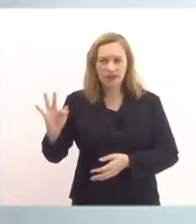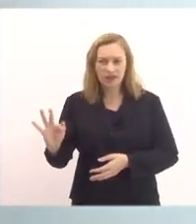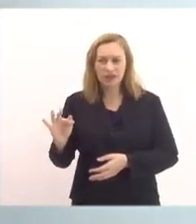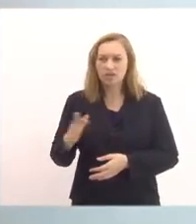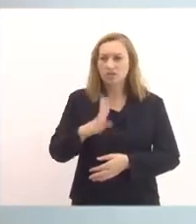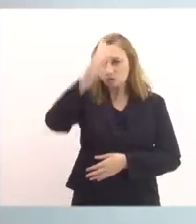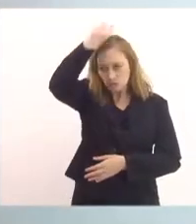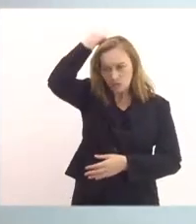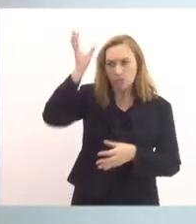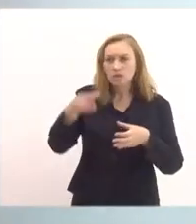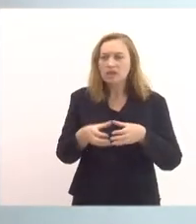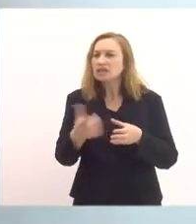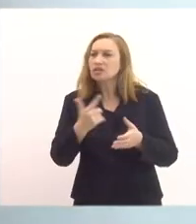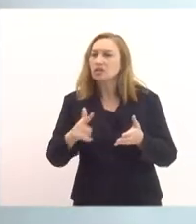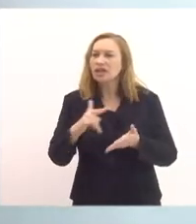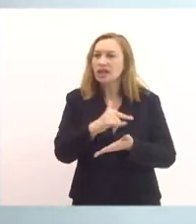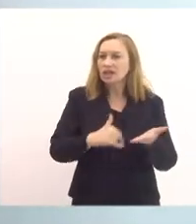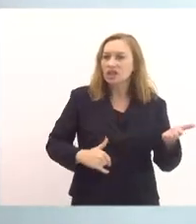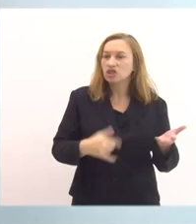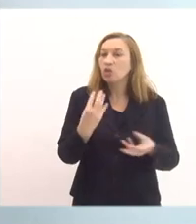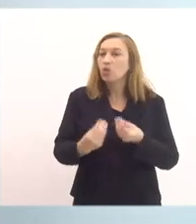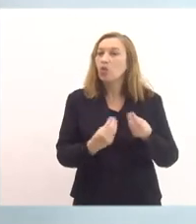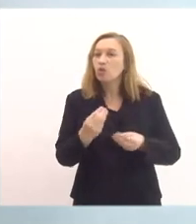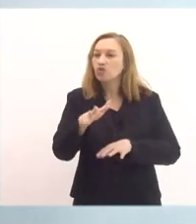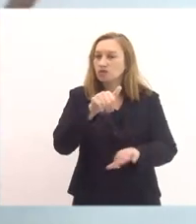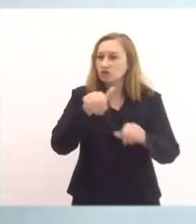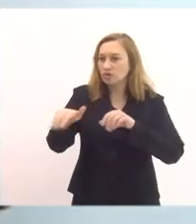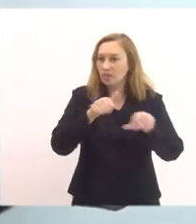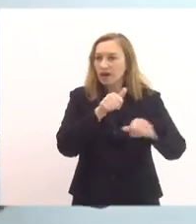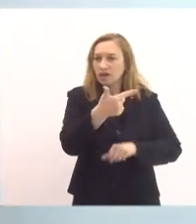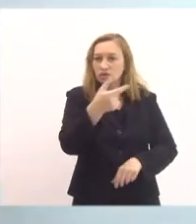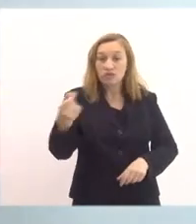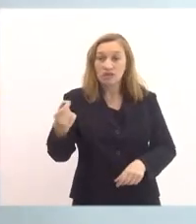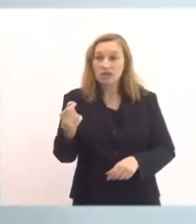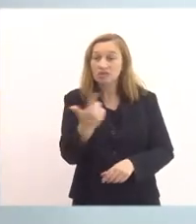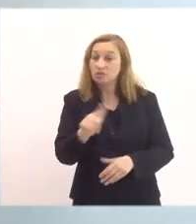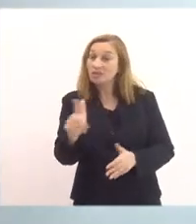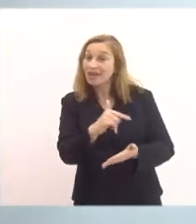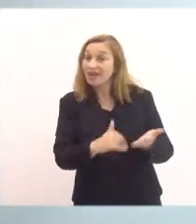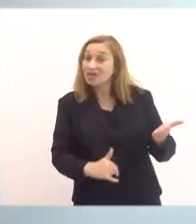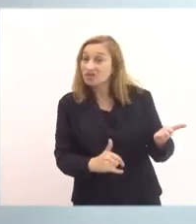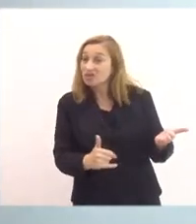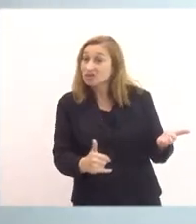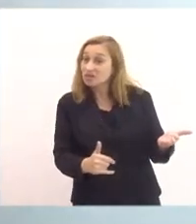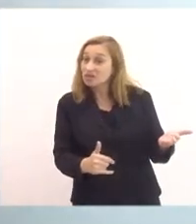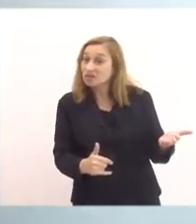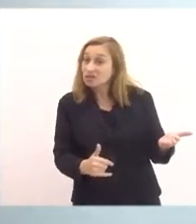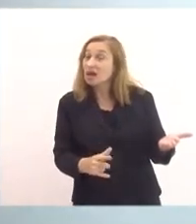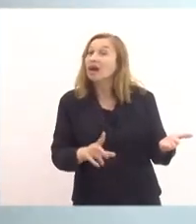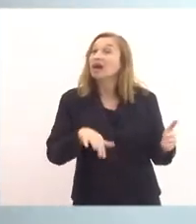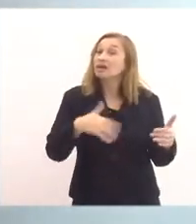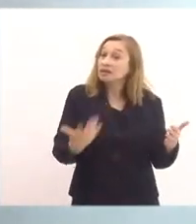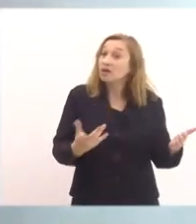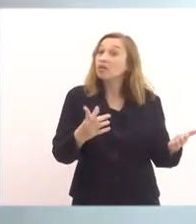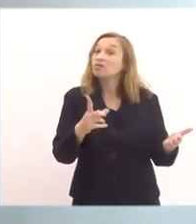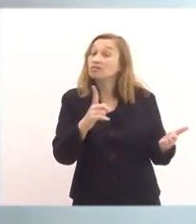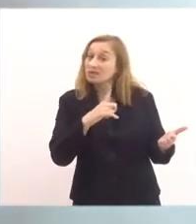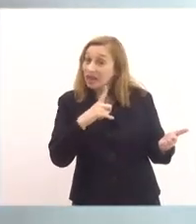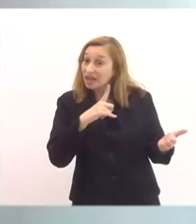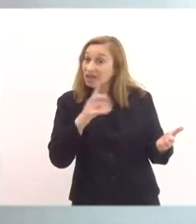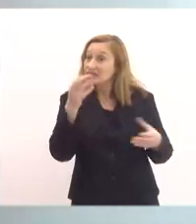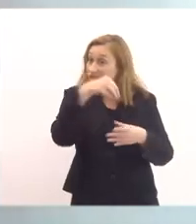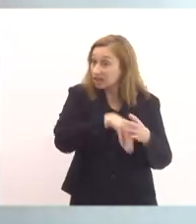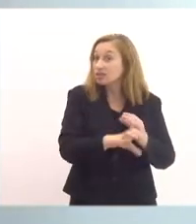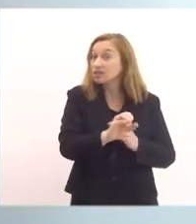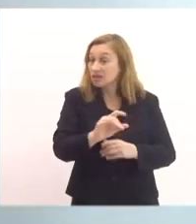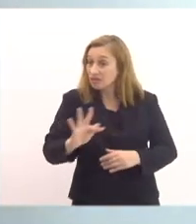tem a listagem, como foram convocados 200 pessoas sem listagem? Então, essa listagem existe dentro do CBMERG. Então,